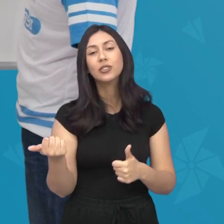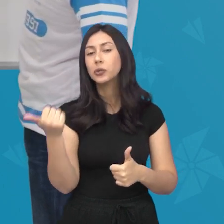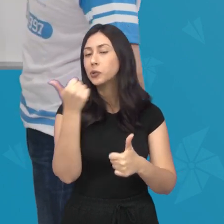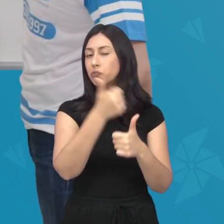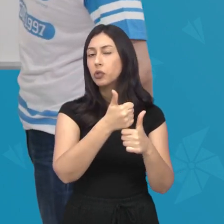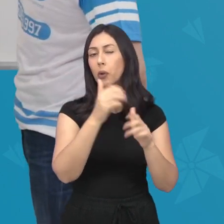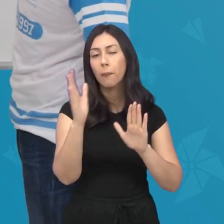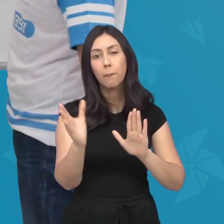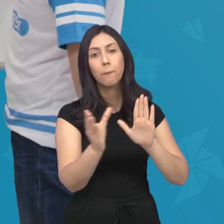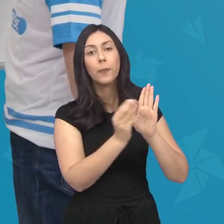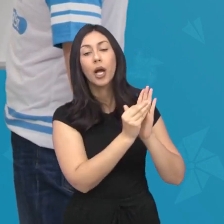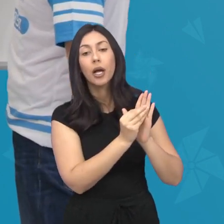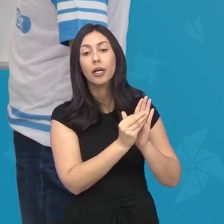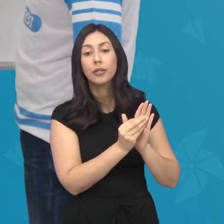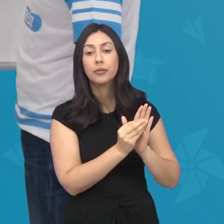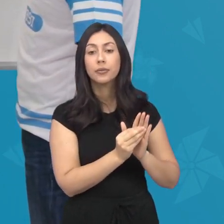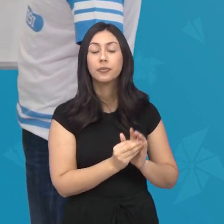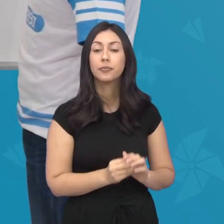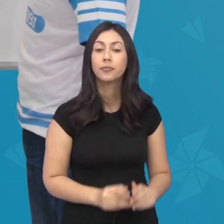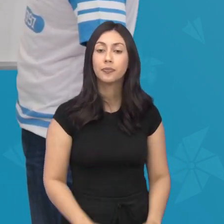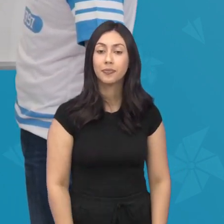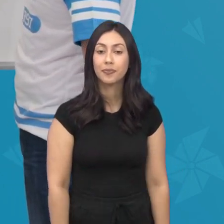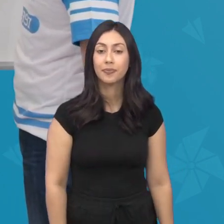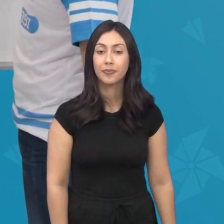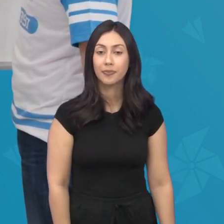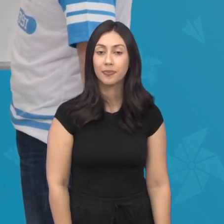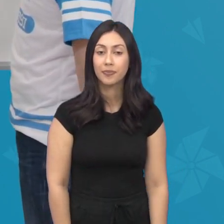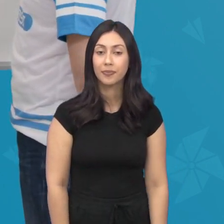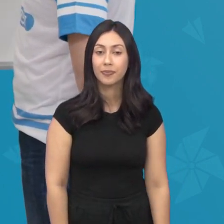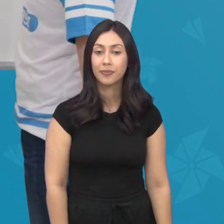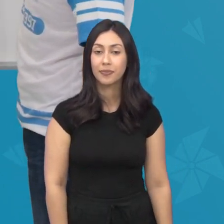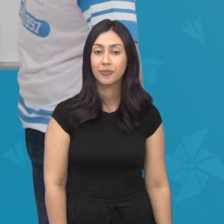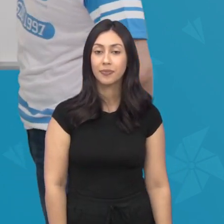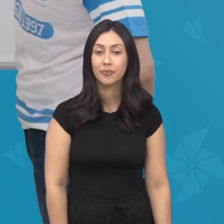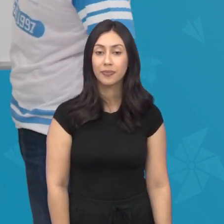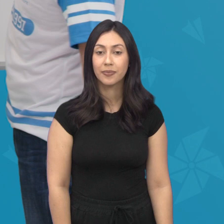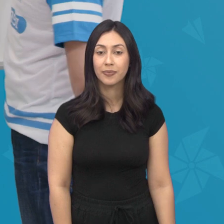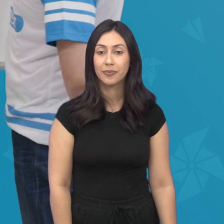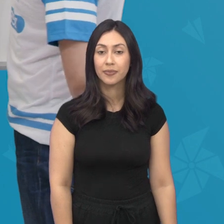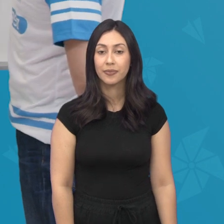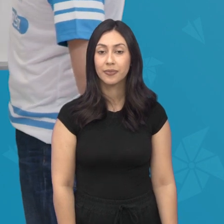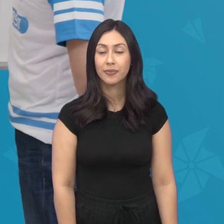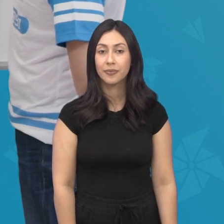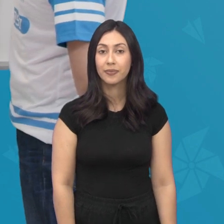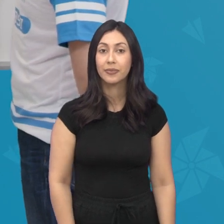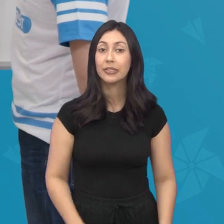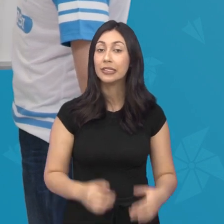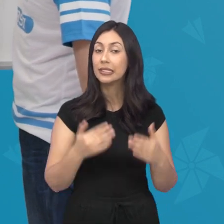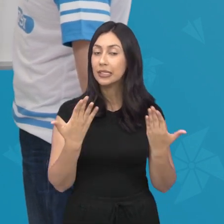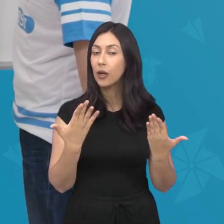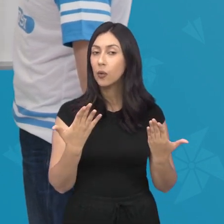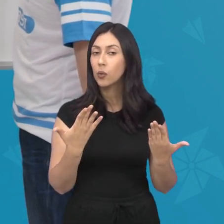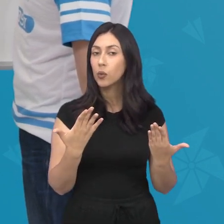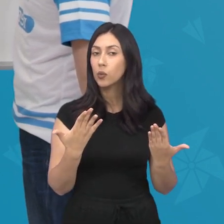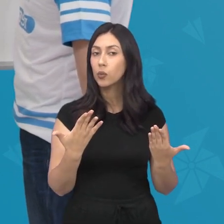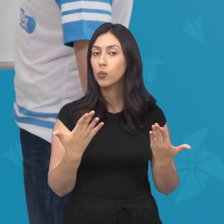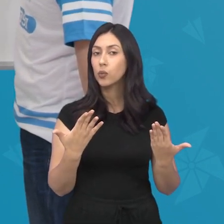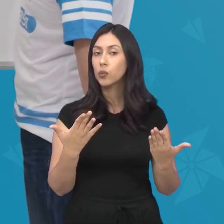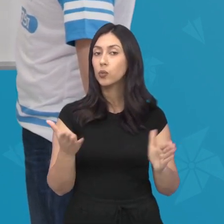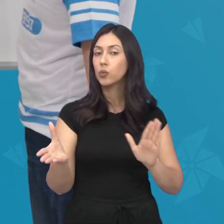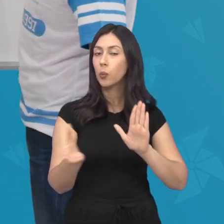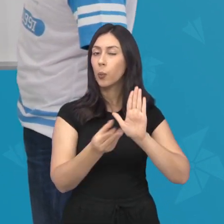Basta substituir na equação lá, que vai ser... Vamos substituir f de